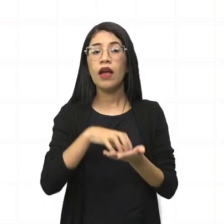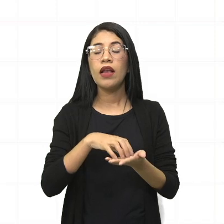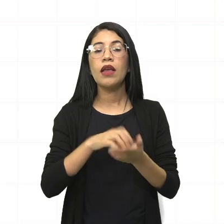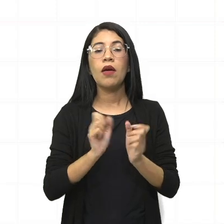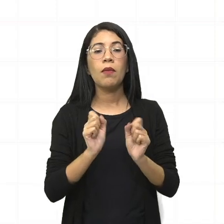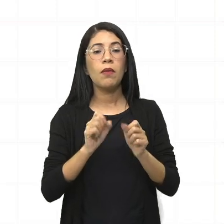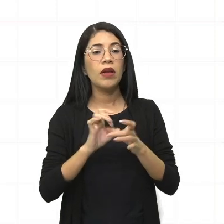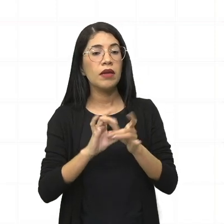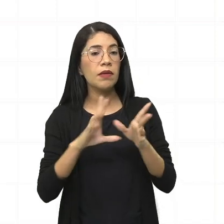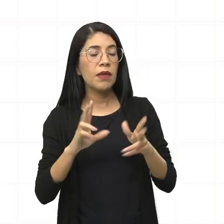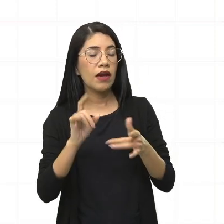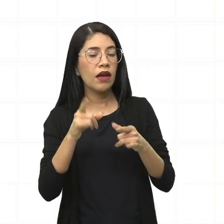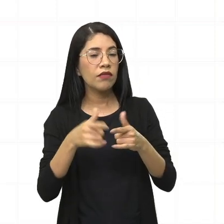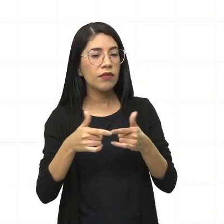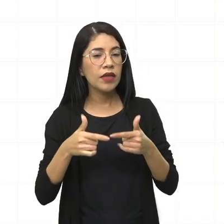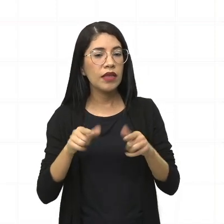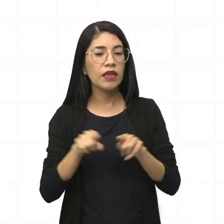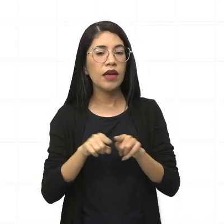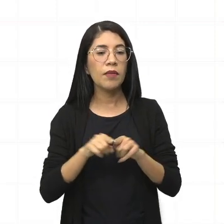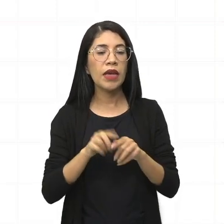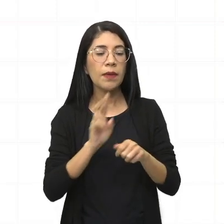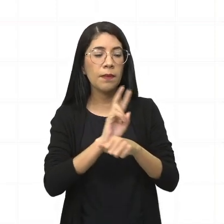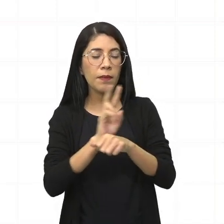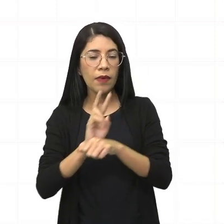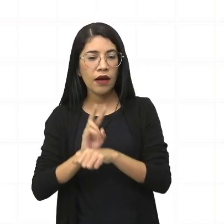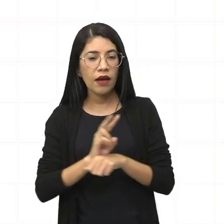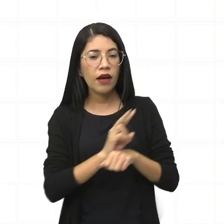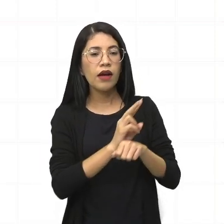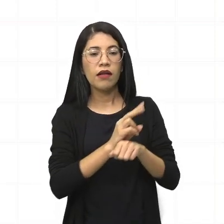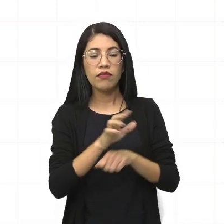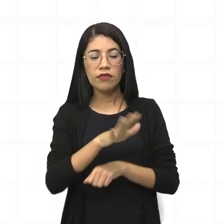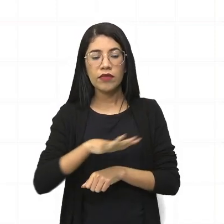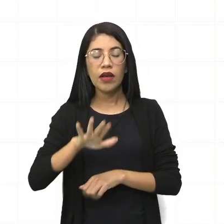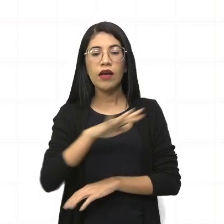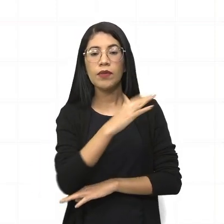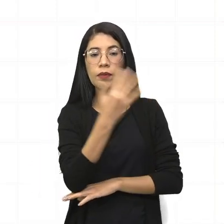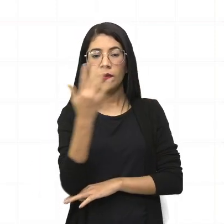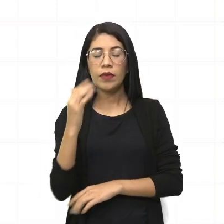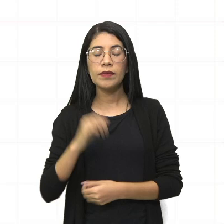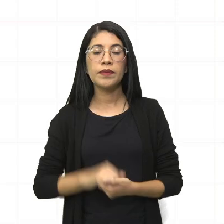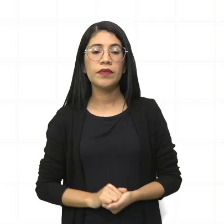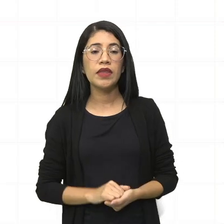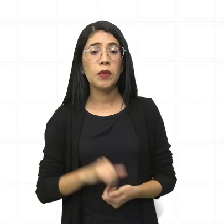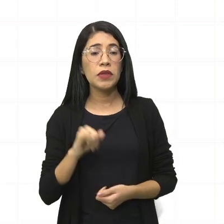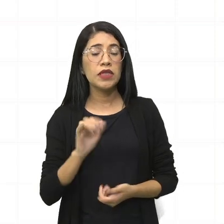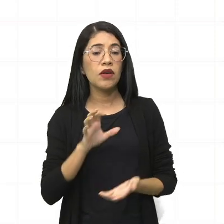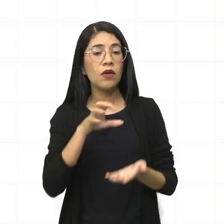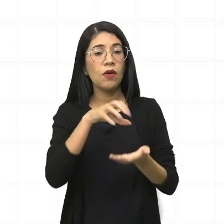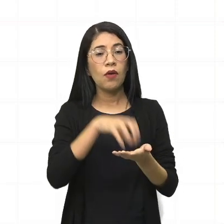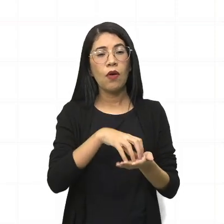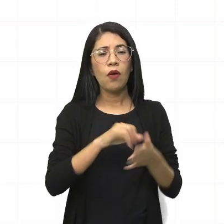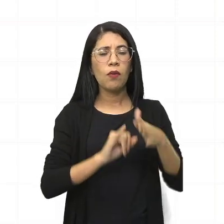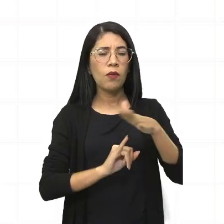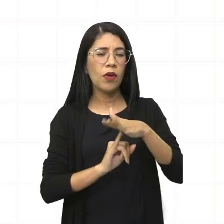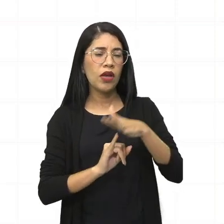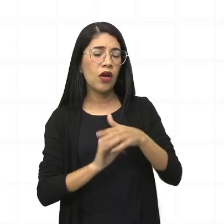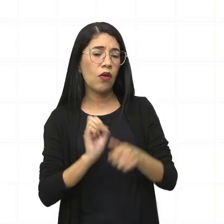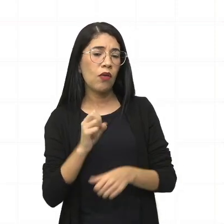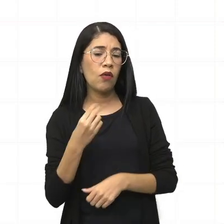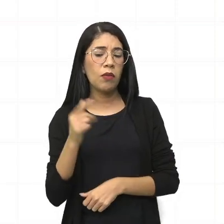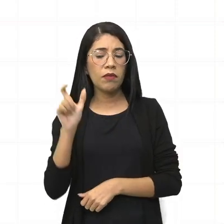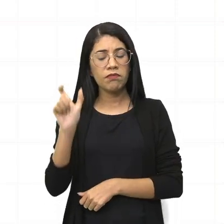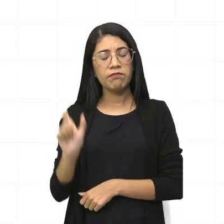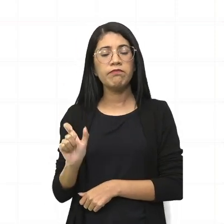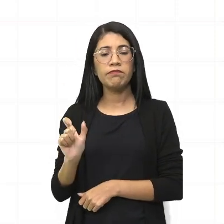licenças ambientais e promove a fiscalização ambiental. Então, quando uma instituição, um órgão, até uma pessoa